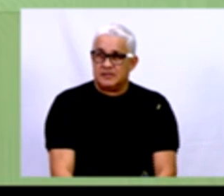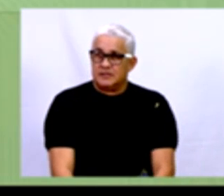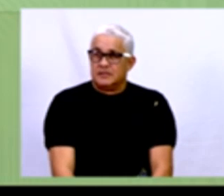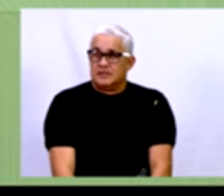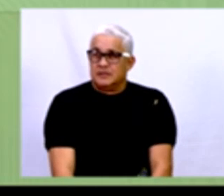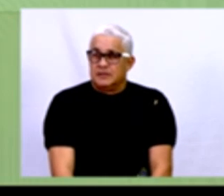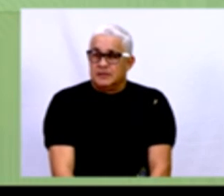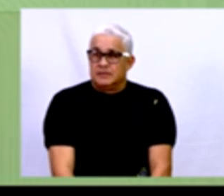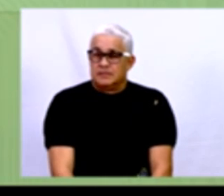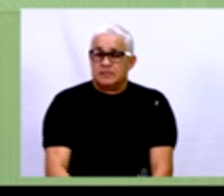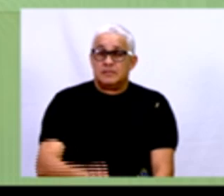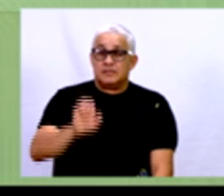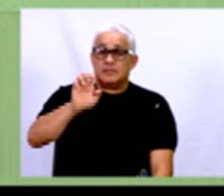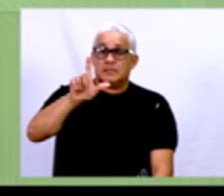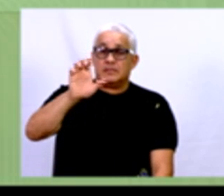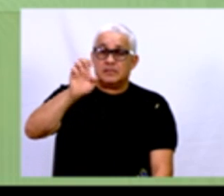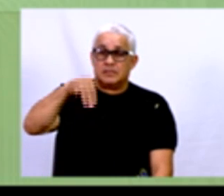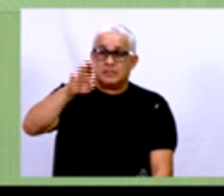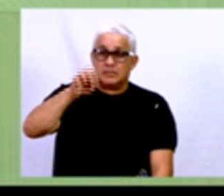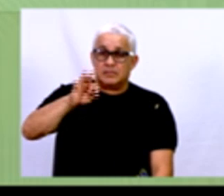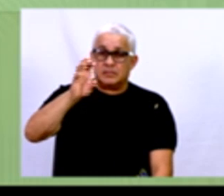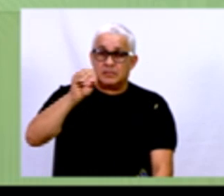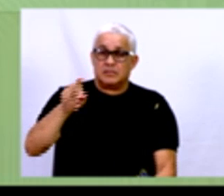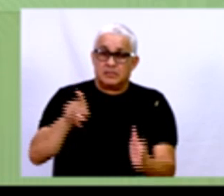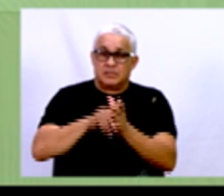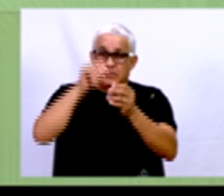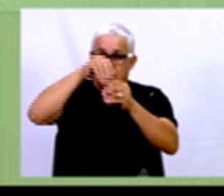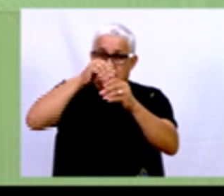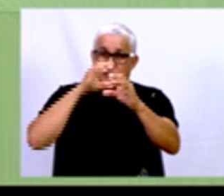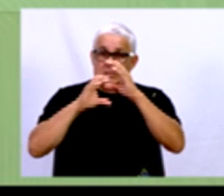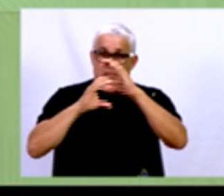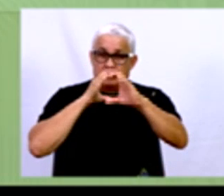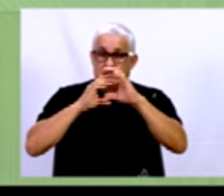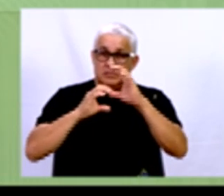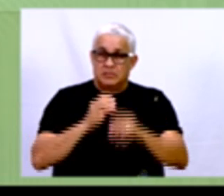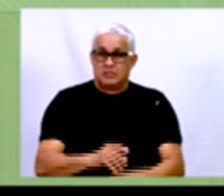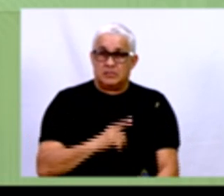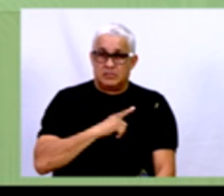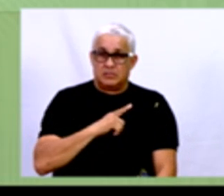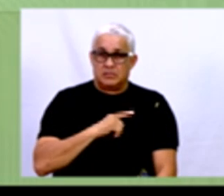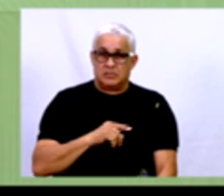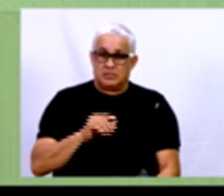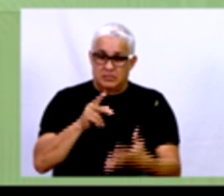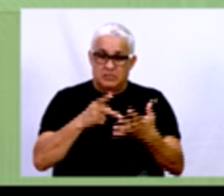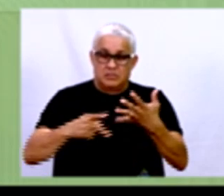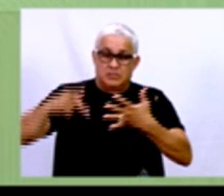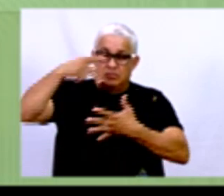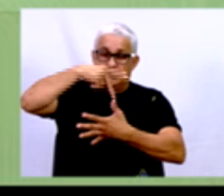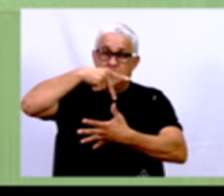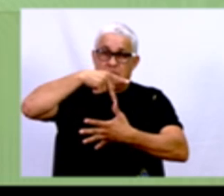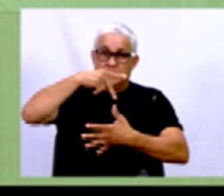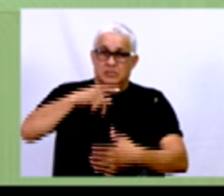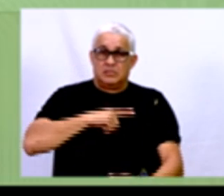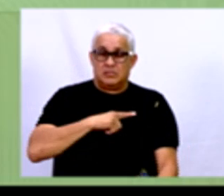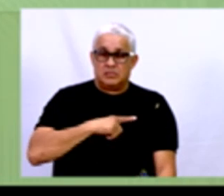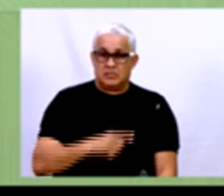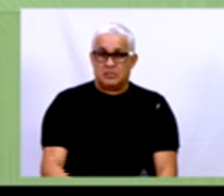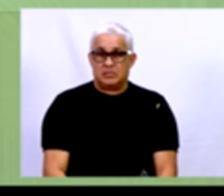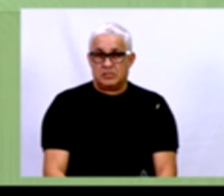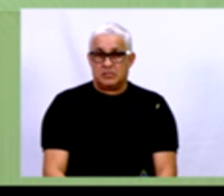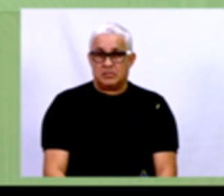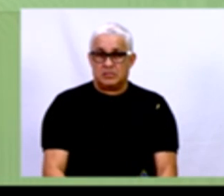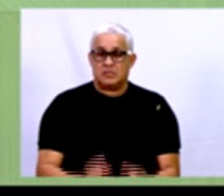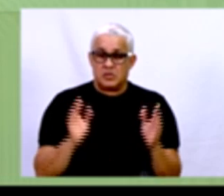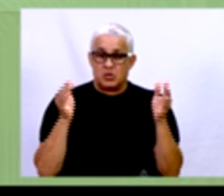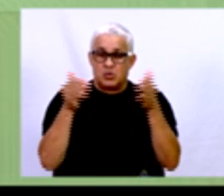Aqui, qual o elemento da comunicação está sendo priorizado? nós temos aí o